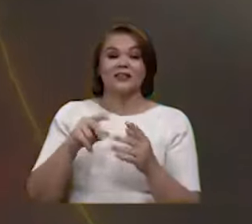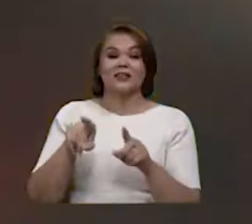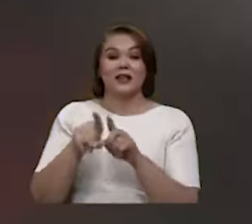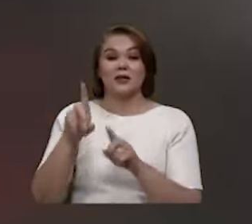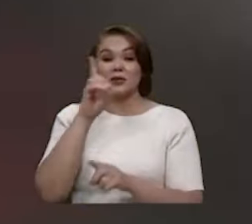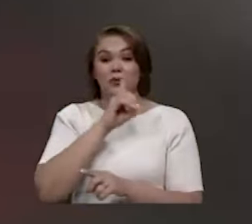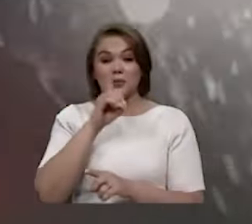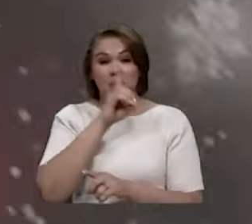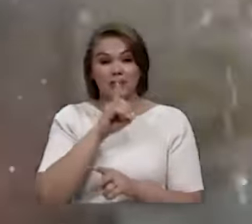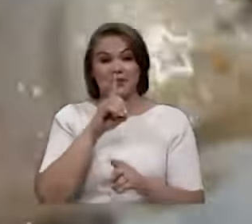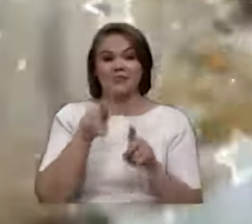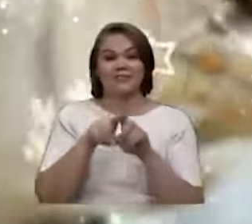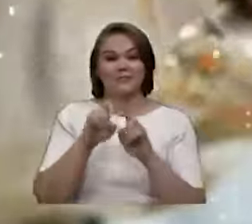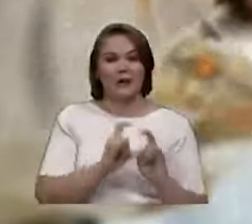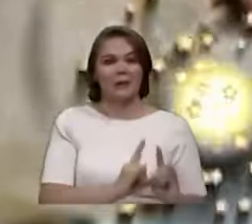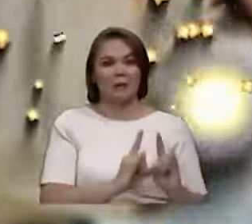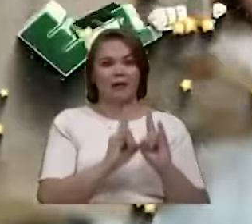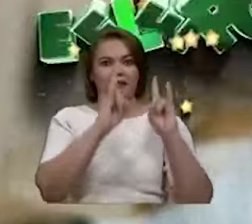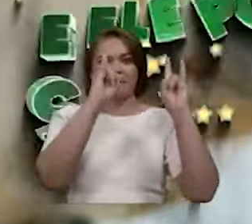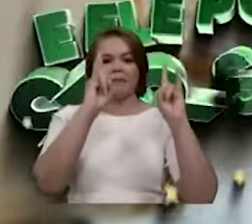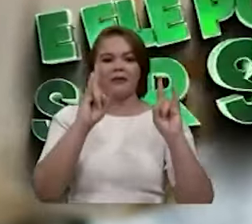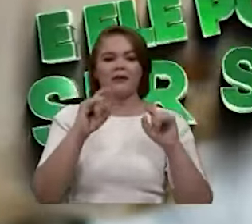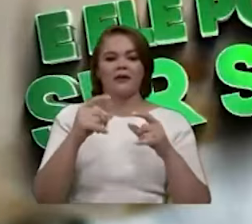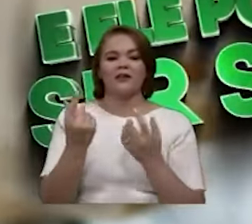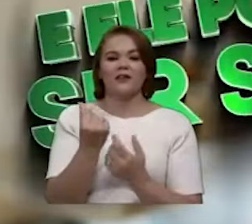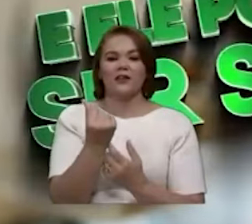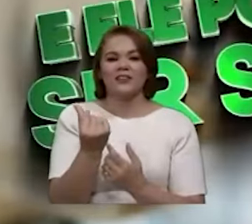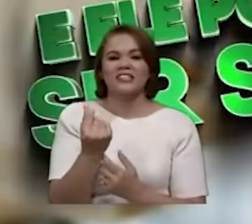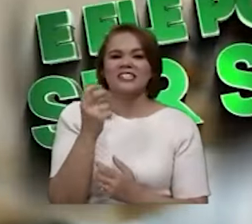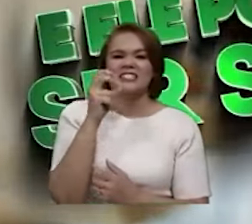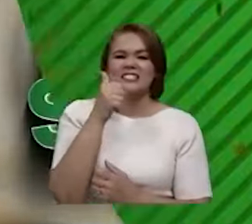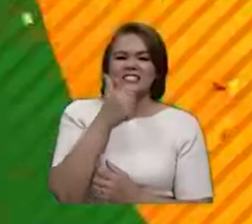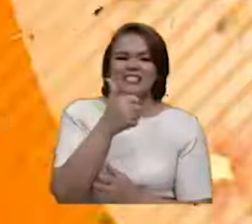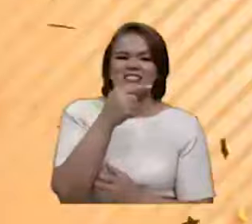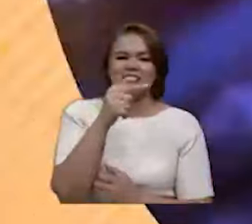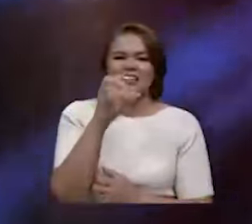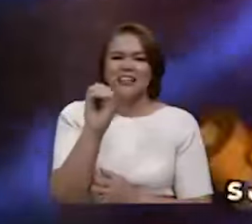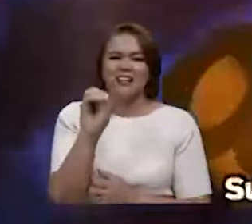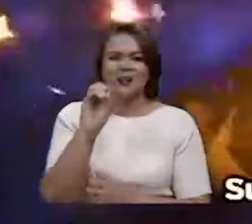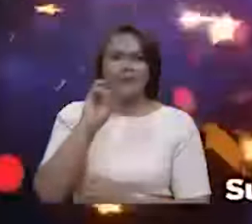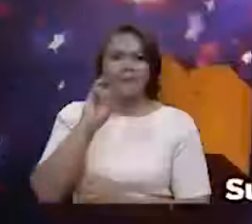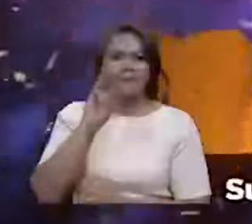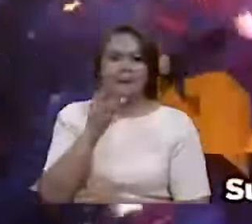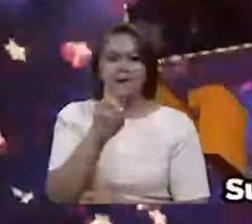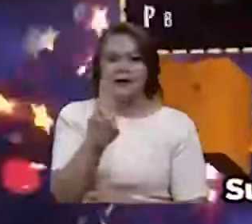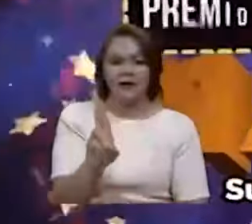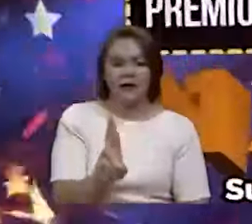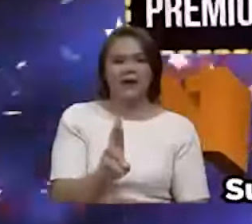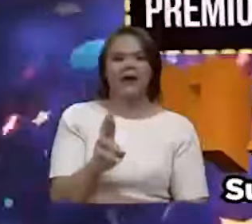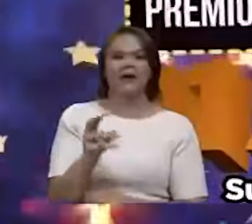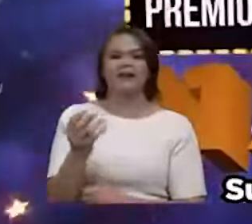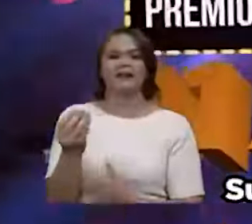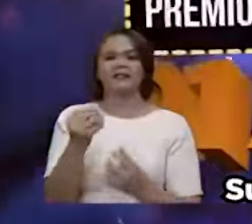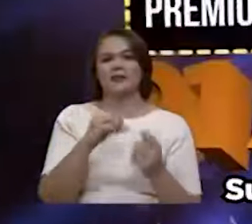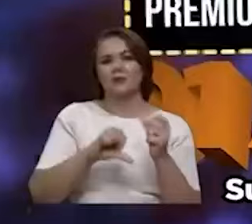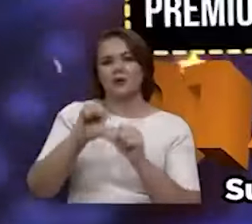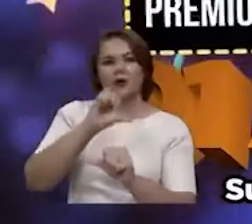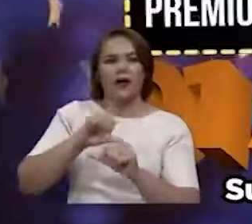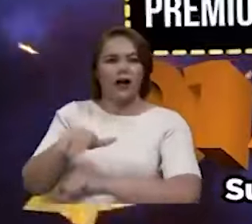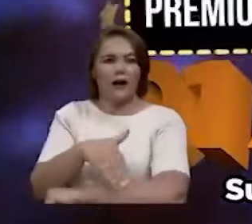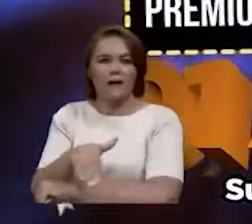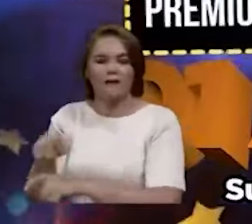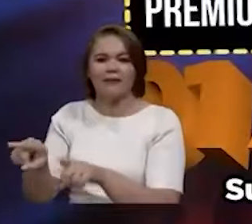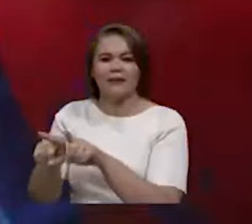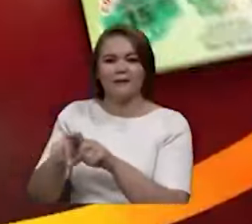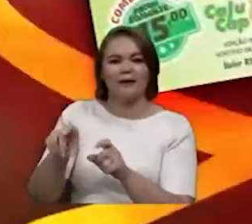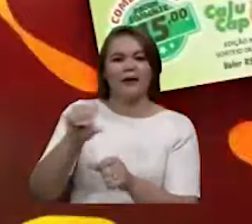um apartamento no valor de R$170 mil. Já pensou começar o ano novo em novo endereço? Essa é a sua chance. É sonho realizado, é